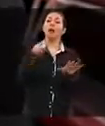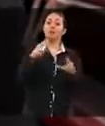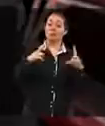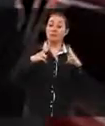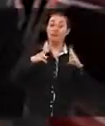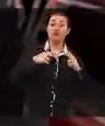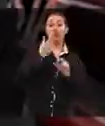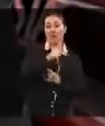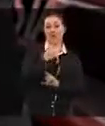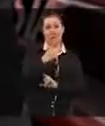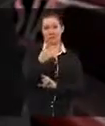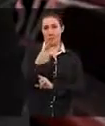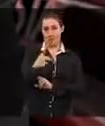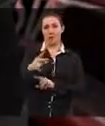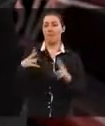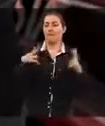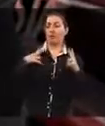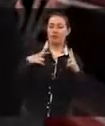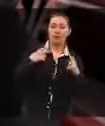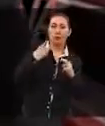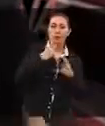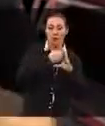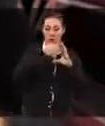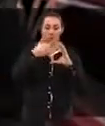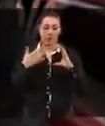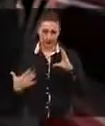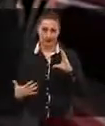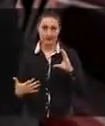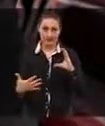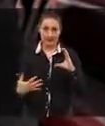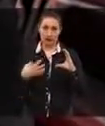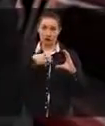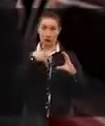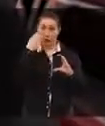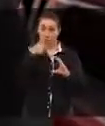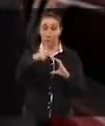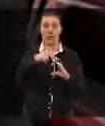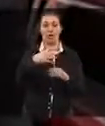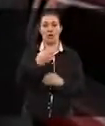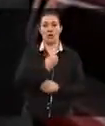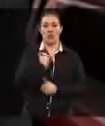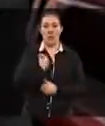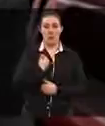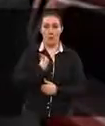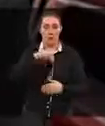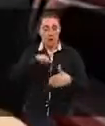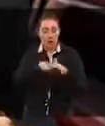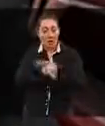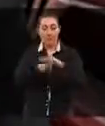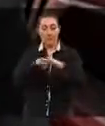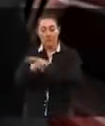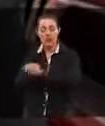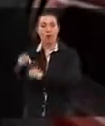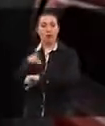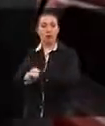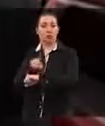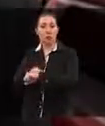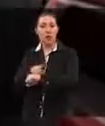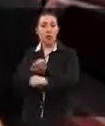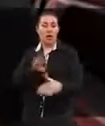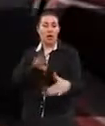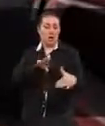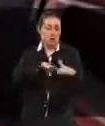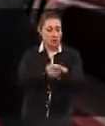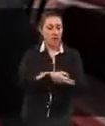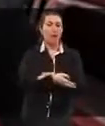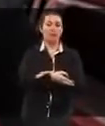auxiliando de acordo com a sua individualidade, né? De acordo com aquele estilo de vida que você tem, adequando os seus